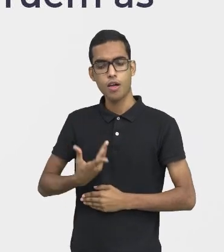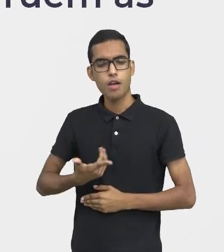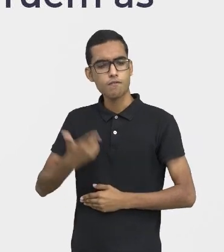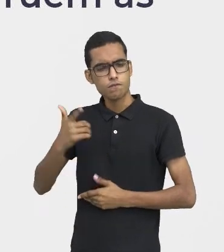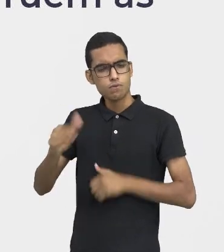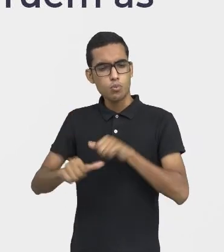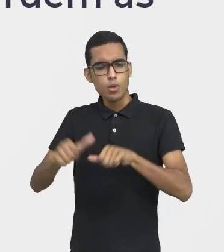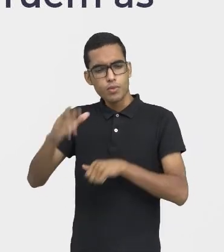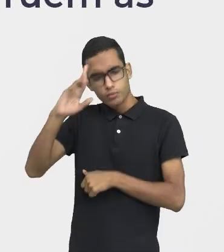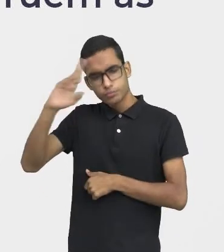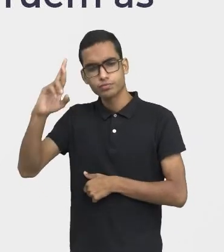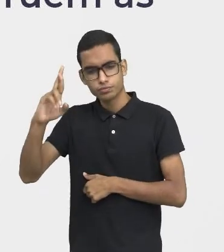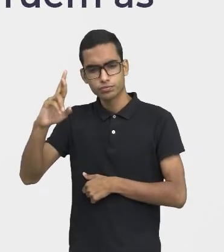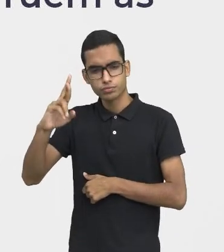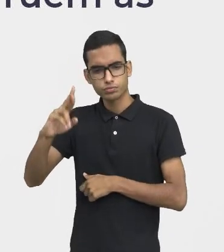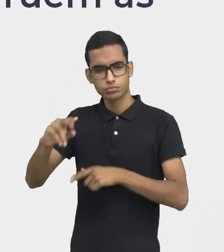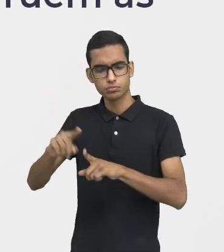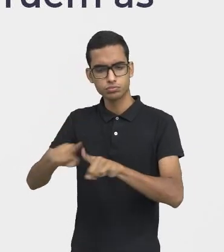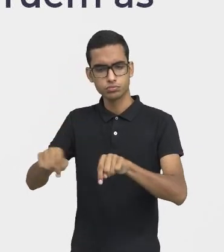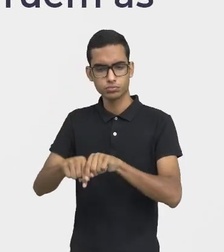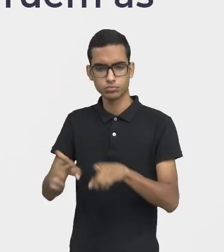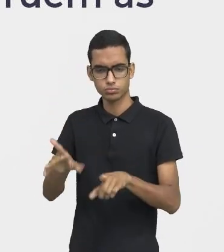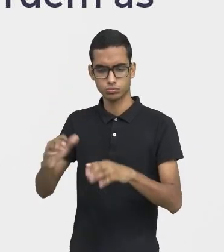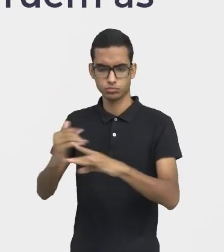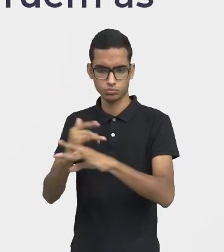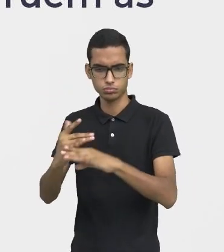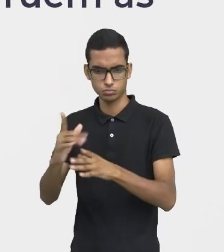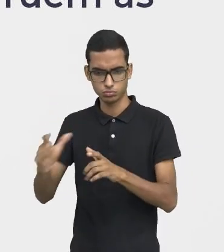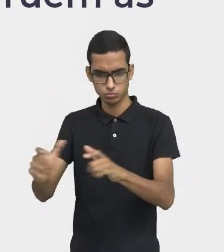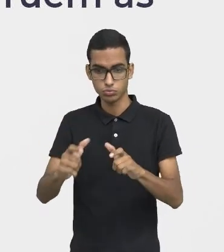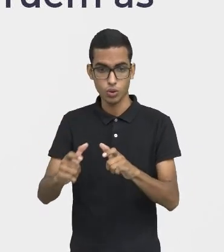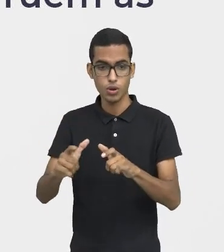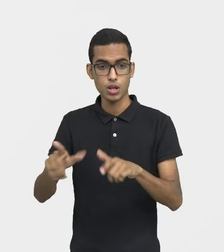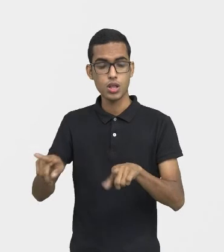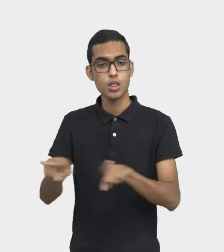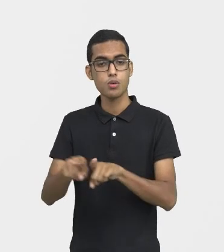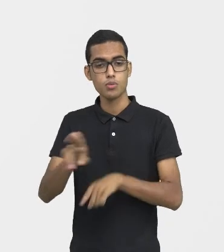usufruem as rendas de um imóvel.